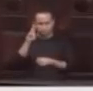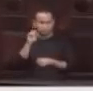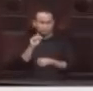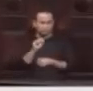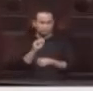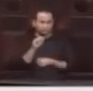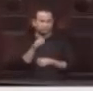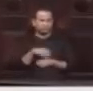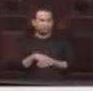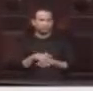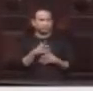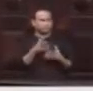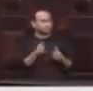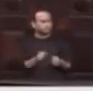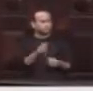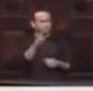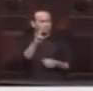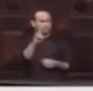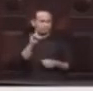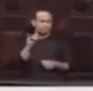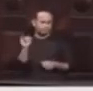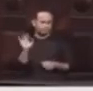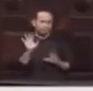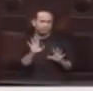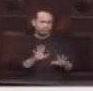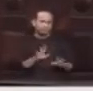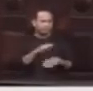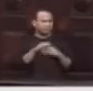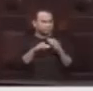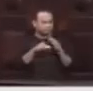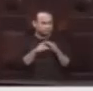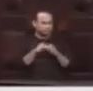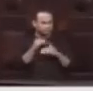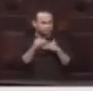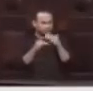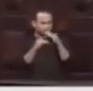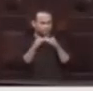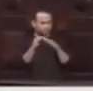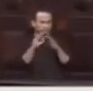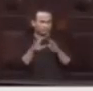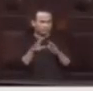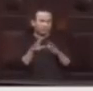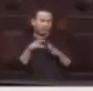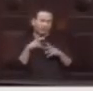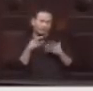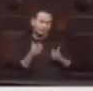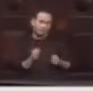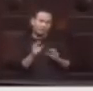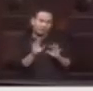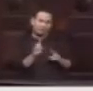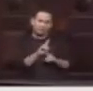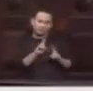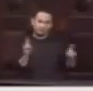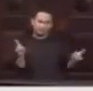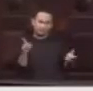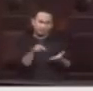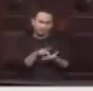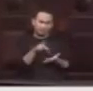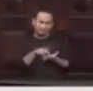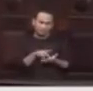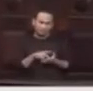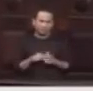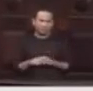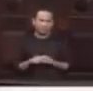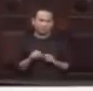os 5 dias, mas isso tudo é irrelevante. É irrelevante frente, e não é verdadeiro, né, presidente? Porque, frente presidente, ao argumento de Vossa